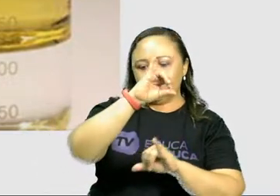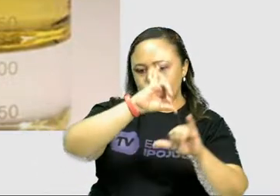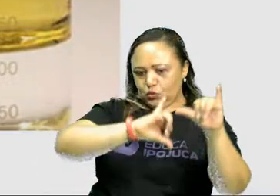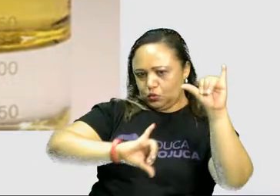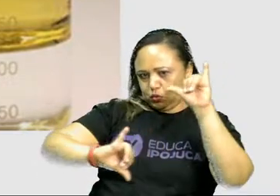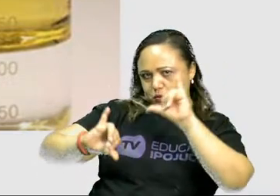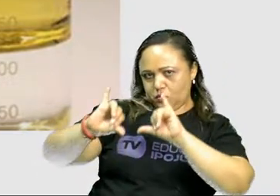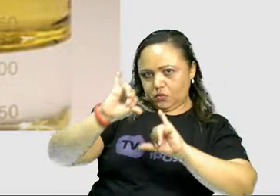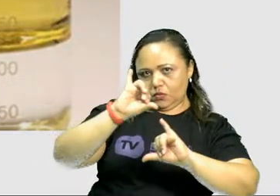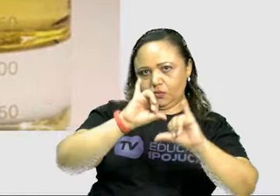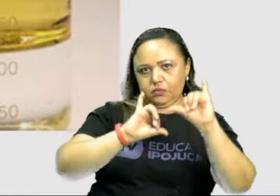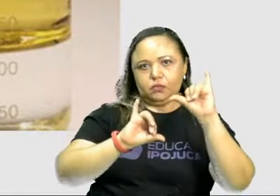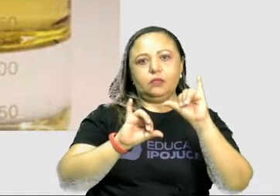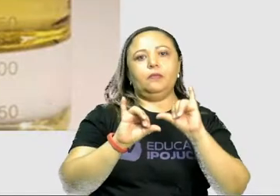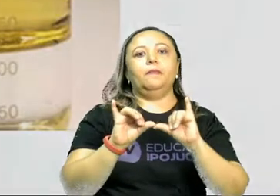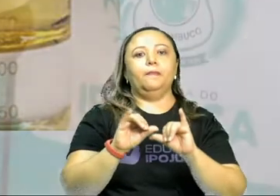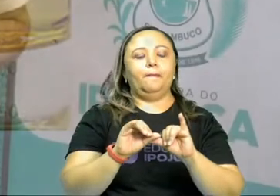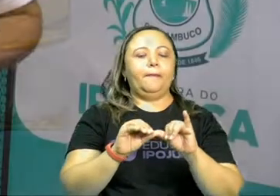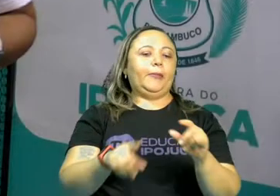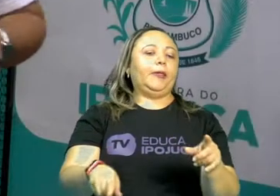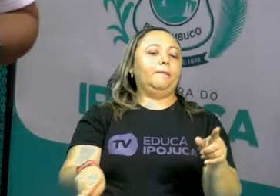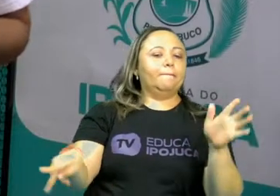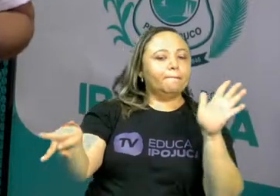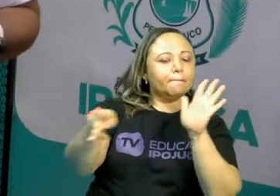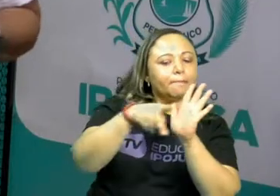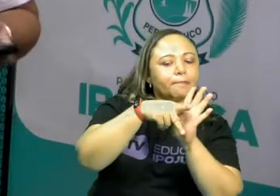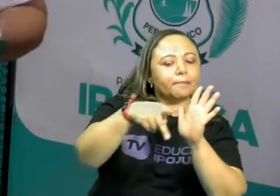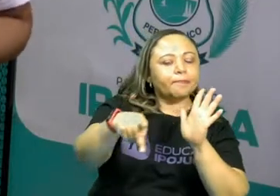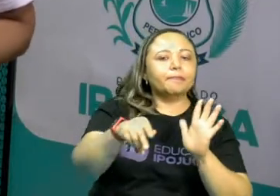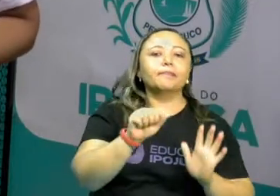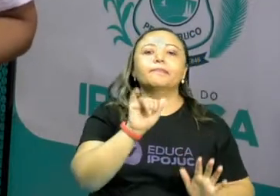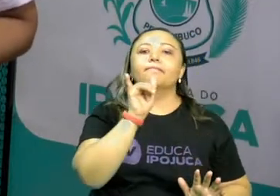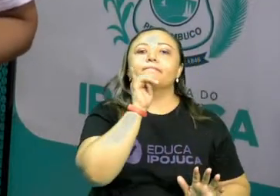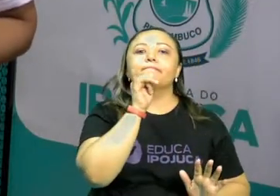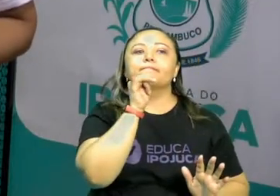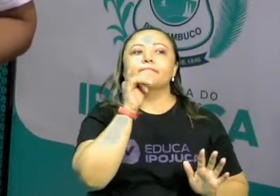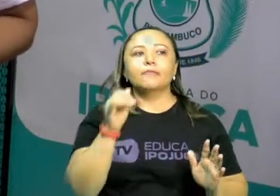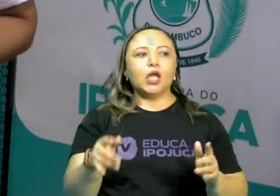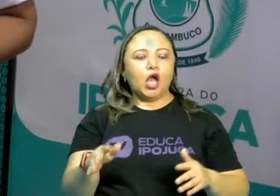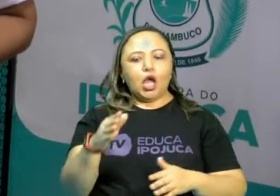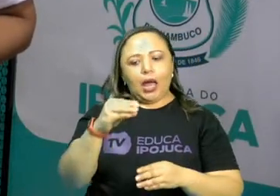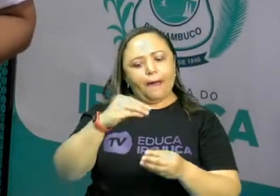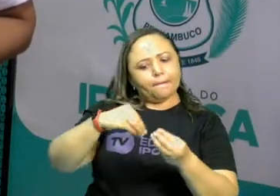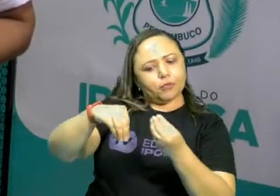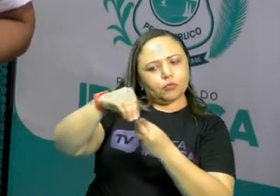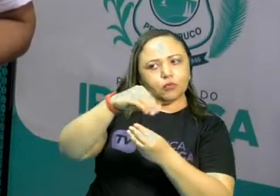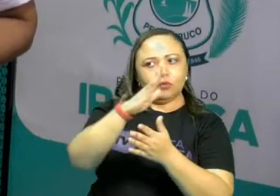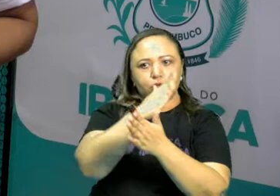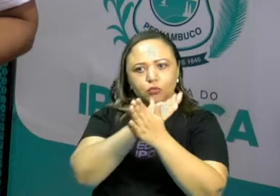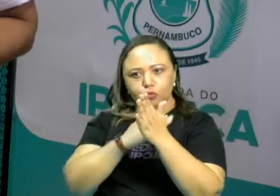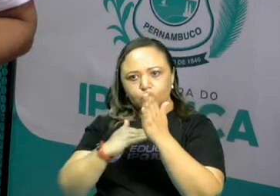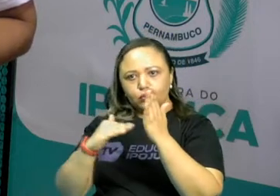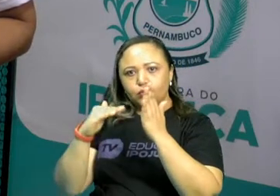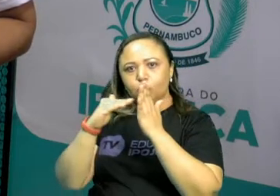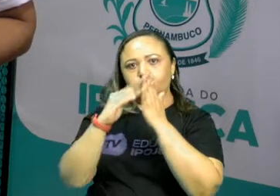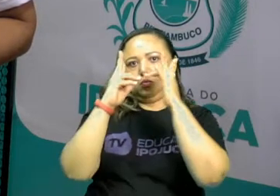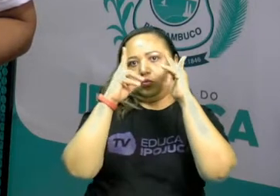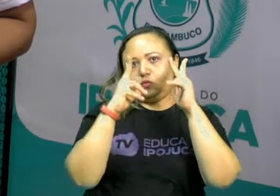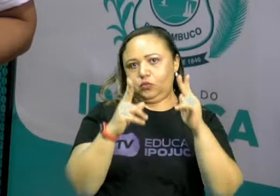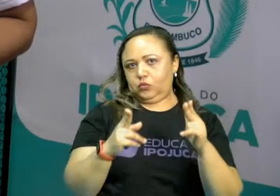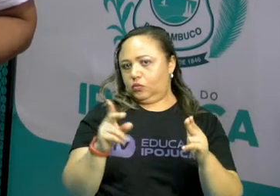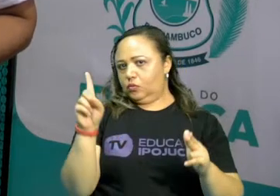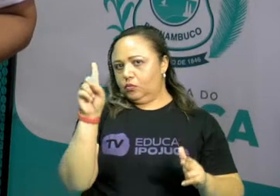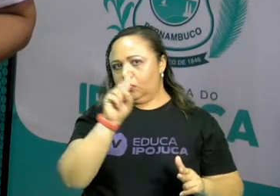desse exemplo. Mas, professora, as misturas são todas iguais? Não. É aí que a gente